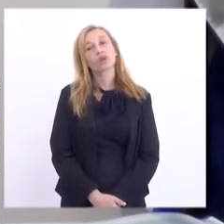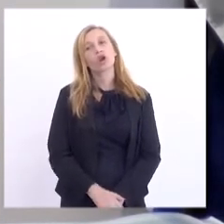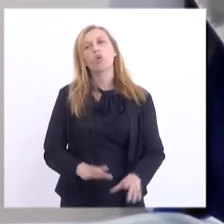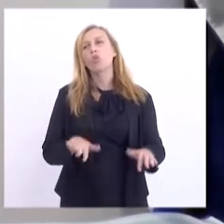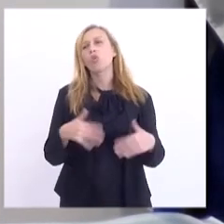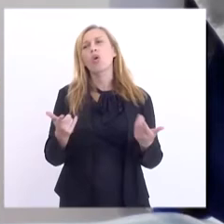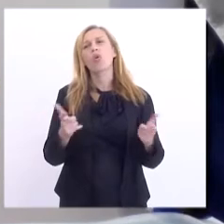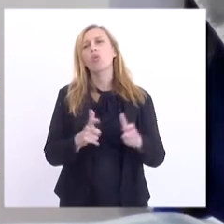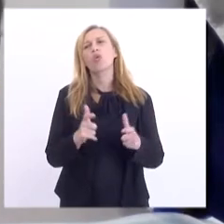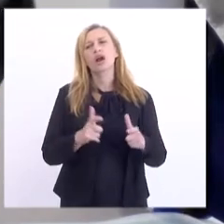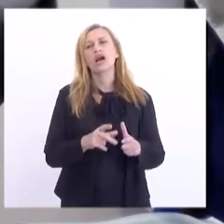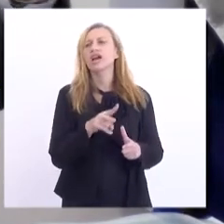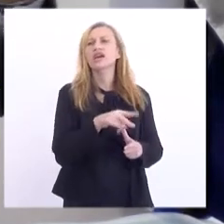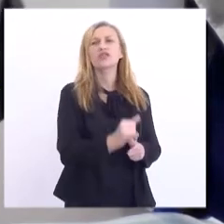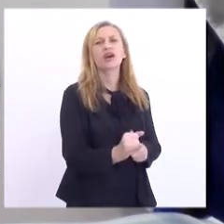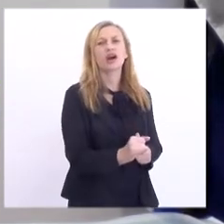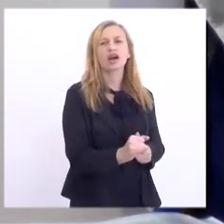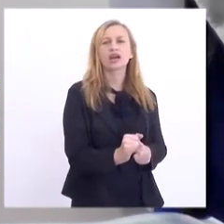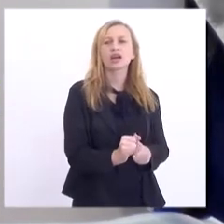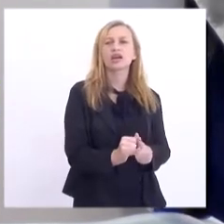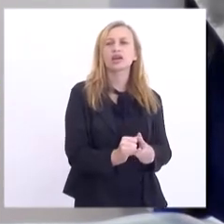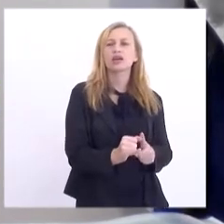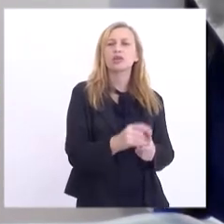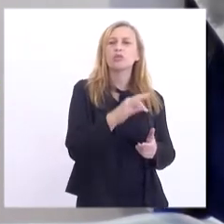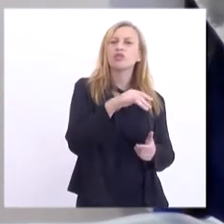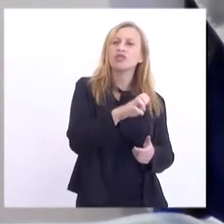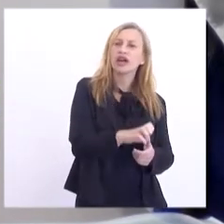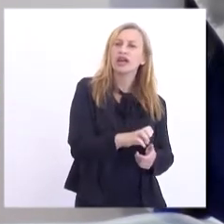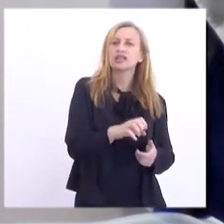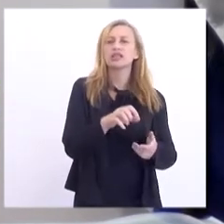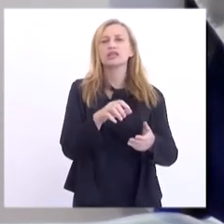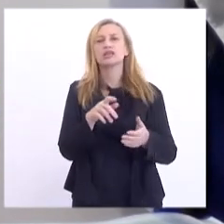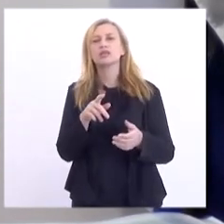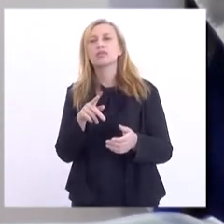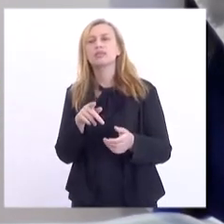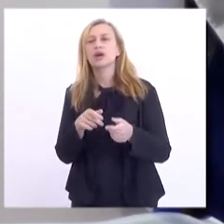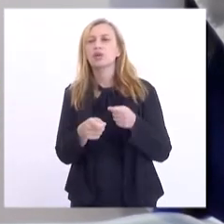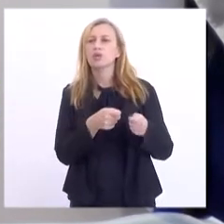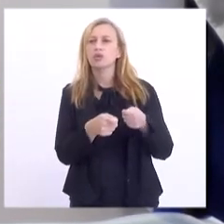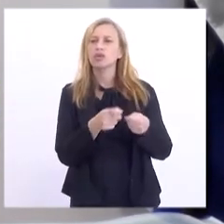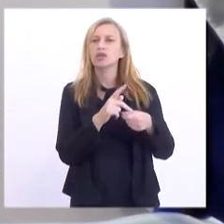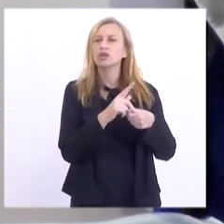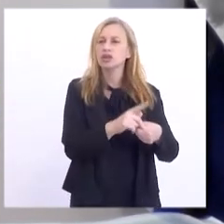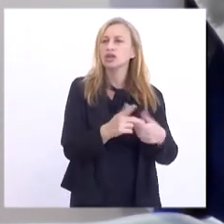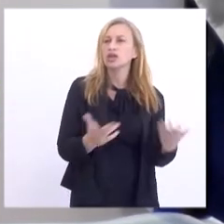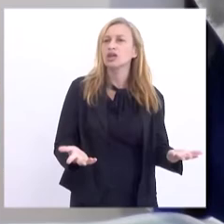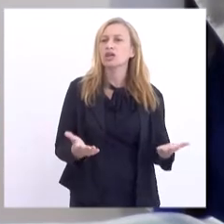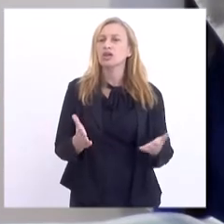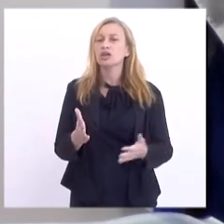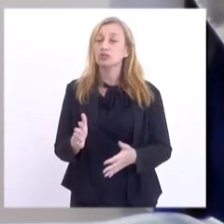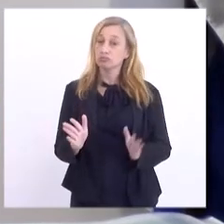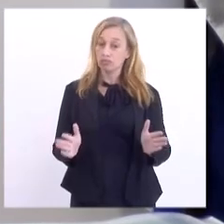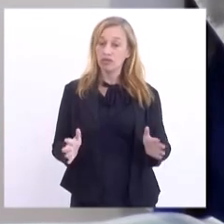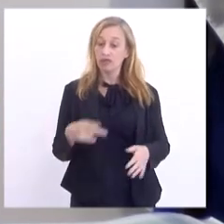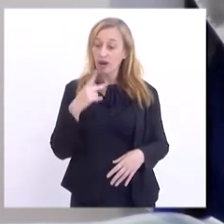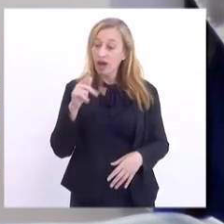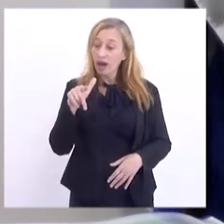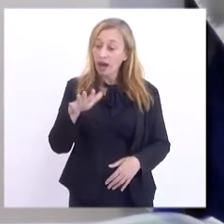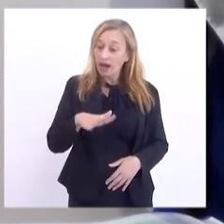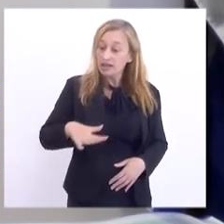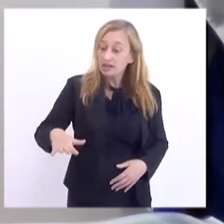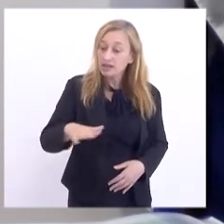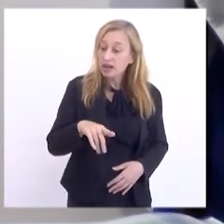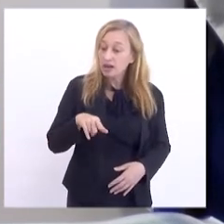Procuradoria para nós uma Ted para o corpo a Dori quem vai dizer assim ó tal área tá crítica